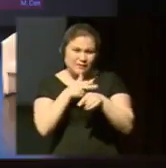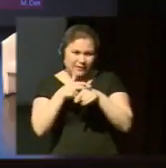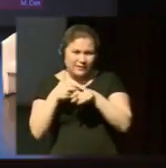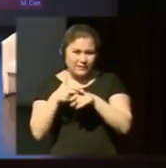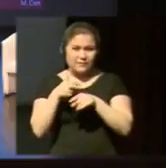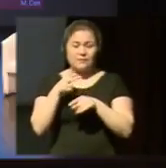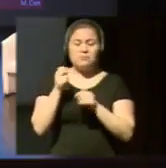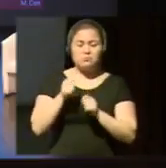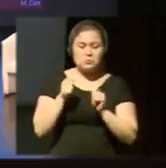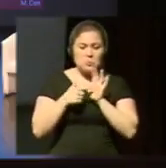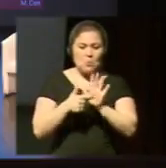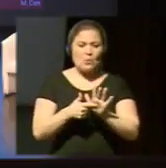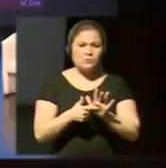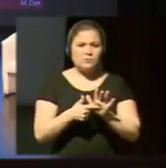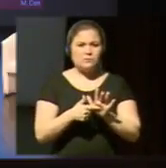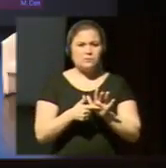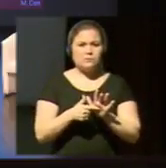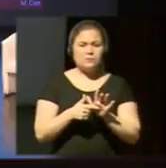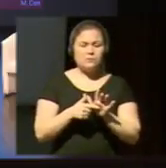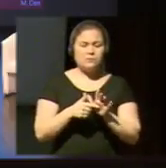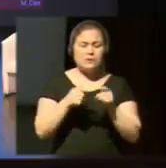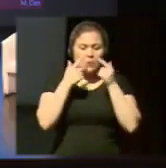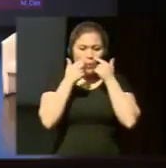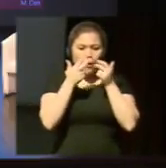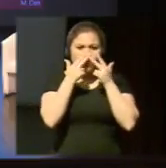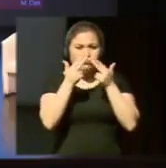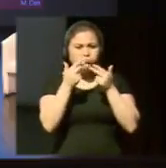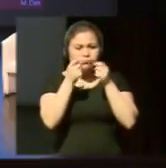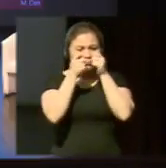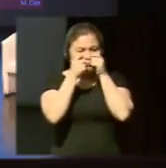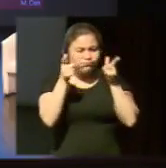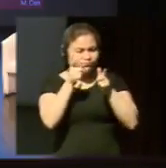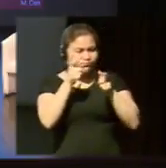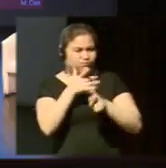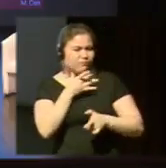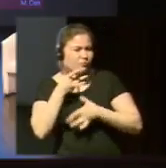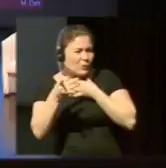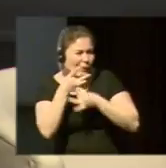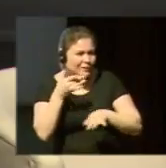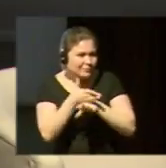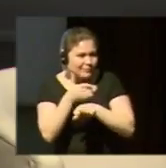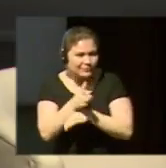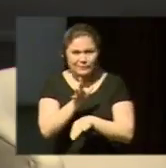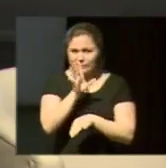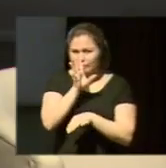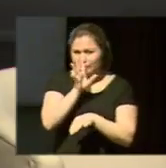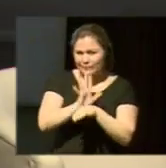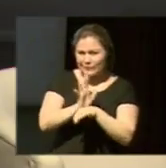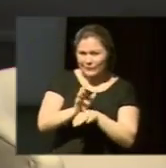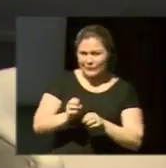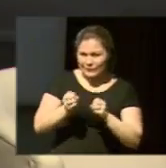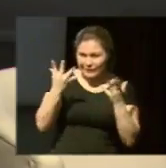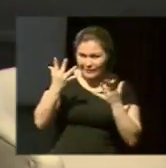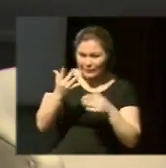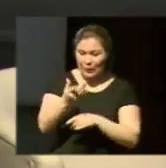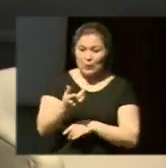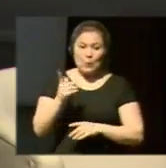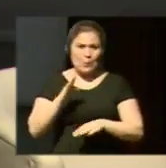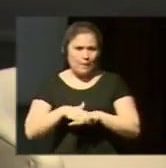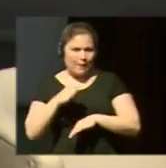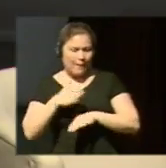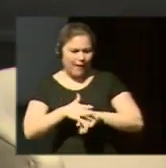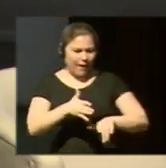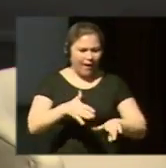mostrar e despertar a vontade de frequentar esses festivais. E quanto mais entrarmos na